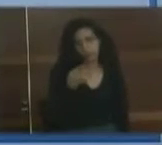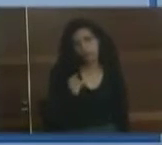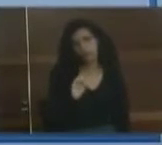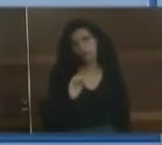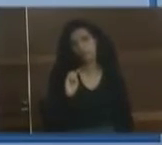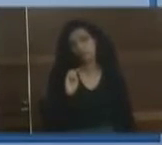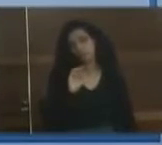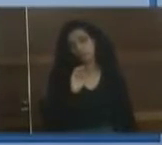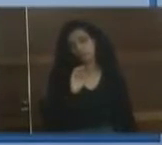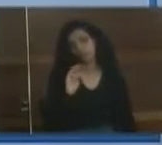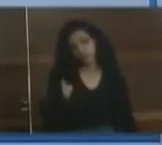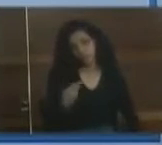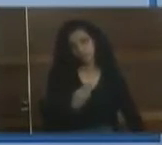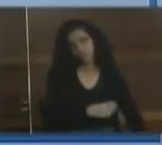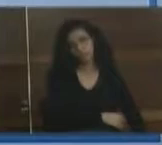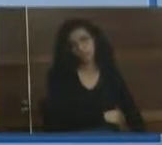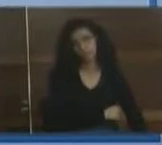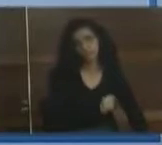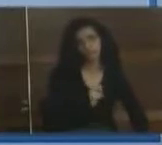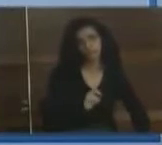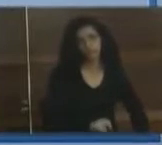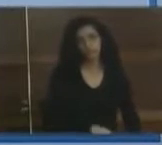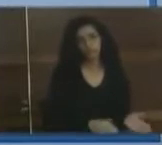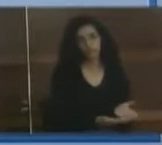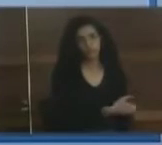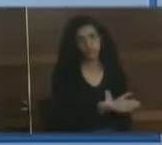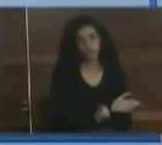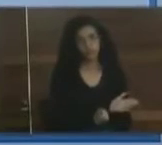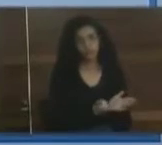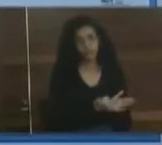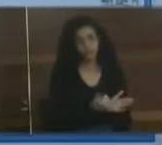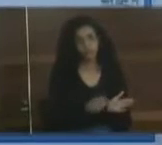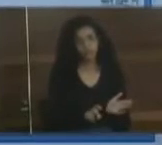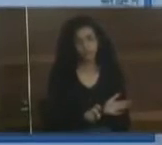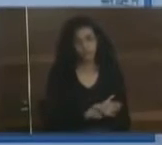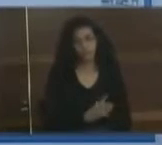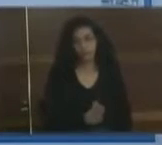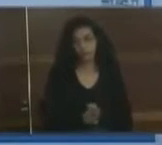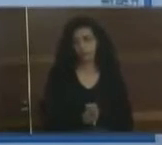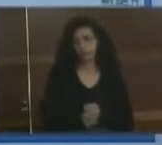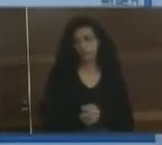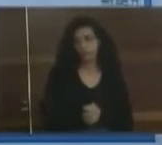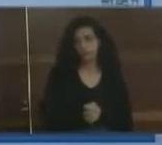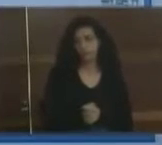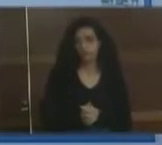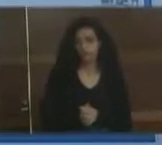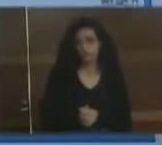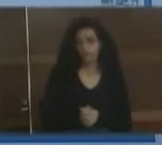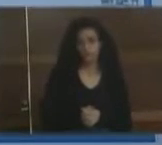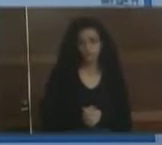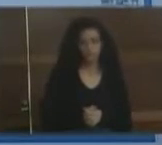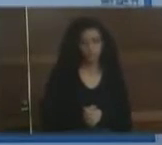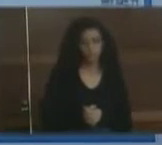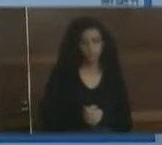174 bilhões página 15 e aí